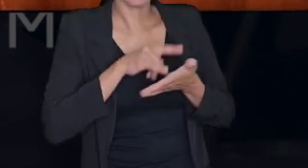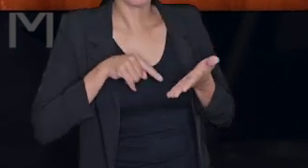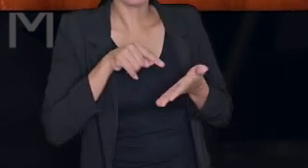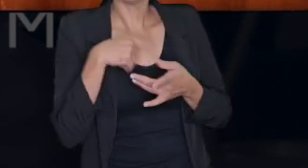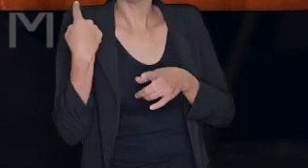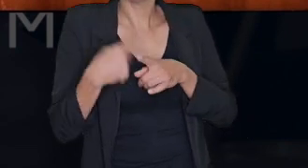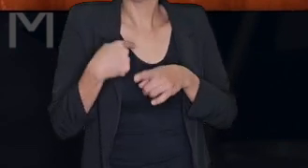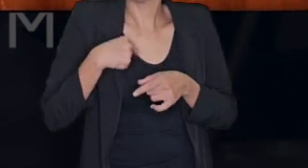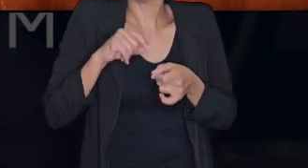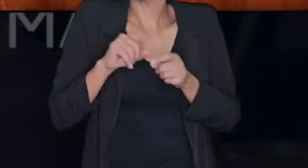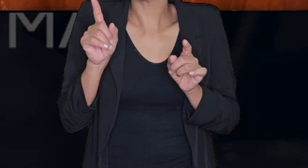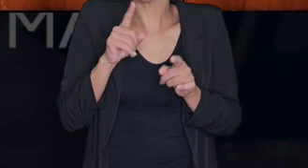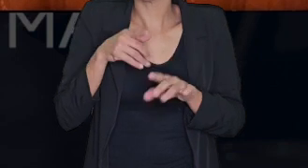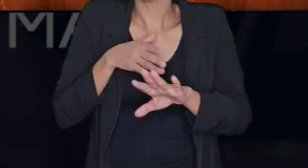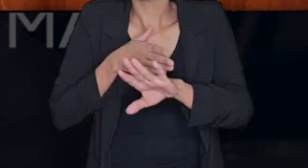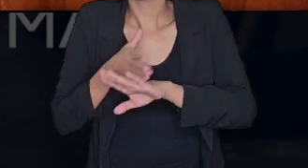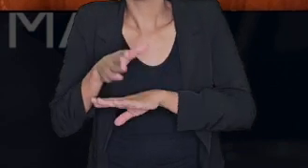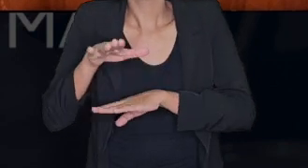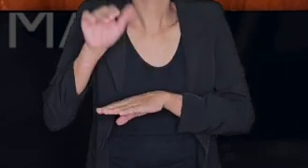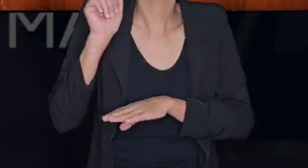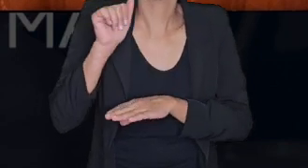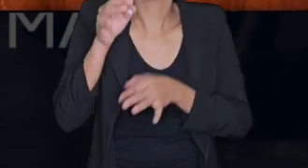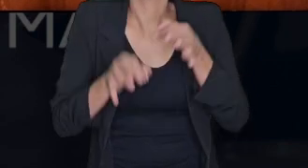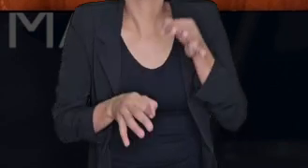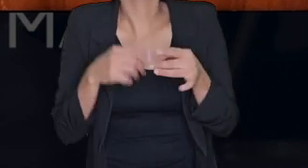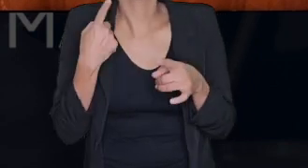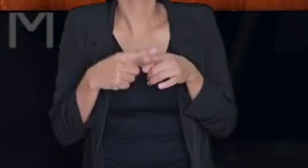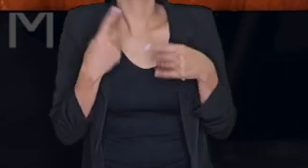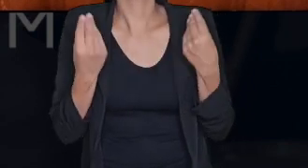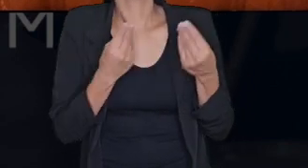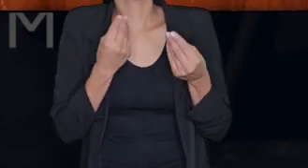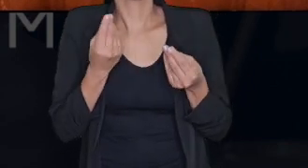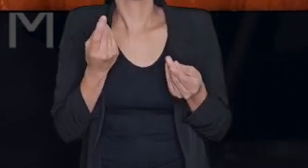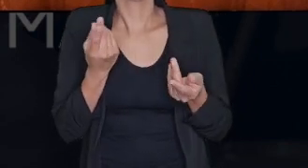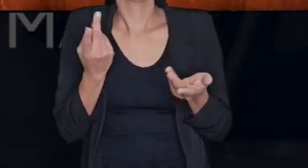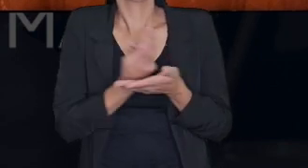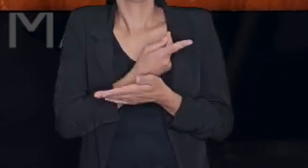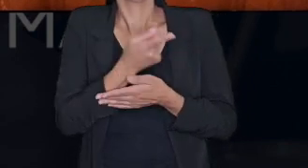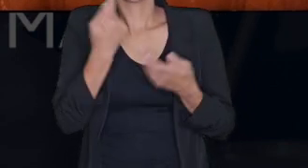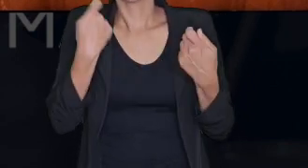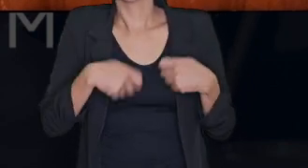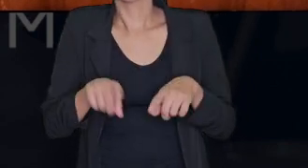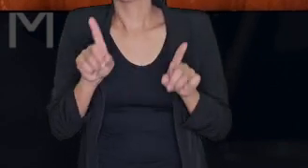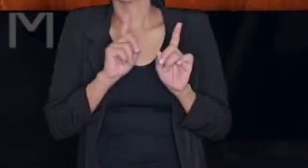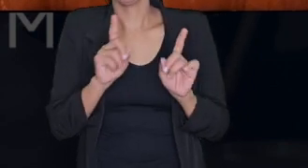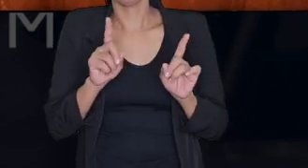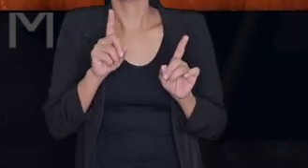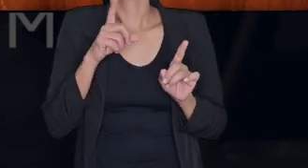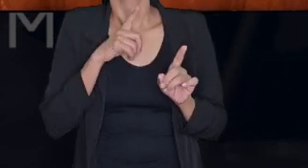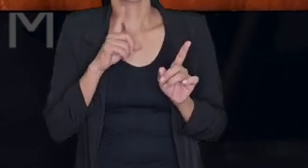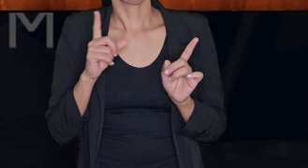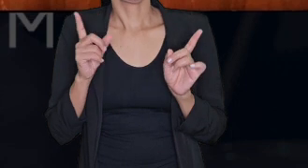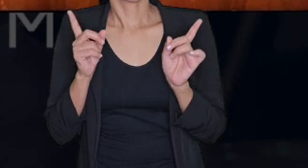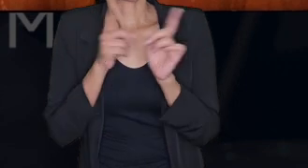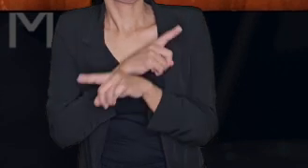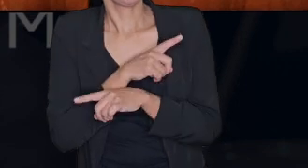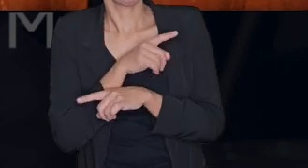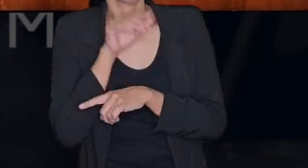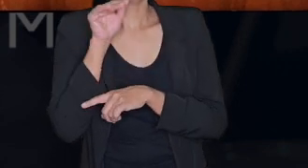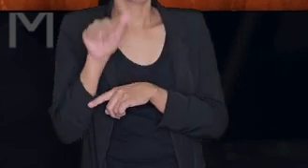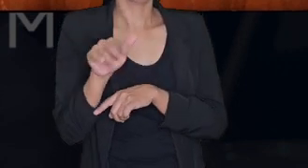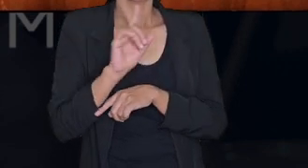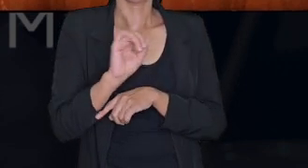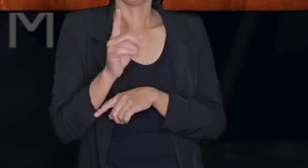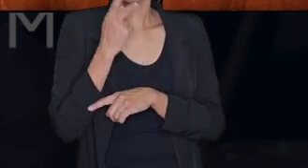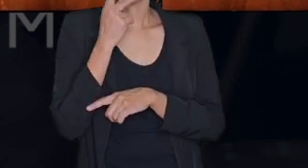tenho início de prova documental ali, por que eu não vou fazer? Eu vou incomodar juiz ou, né, controverter uma situação que não